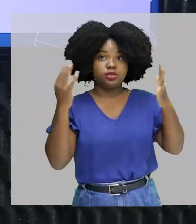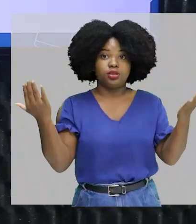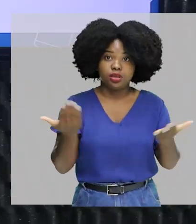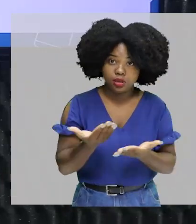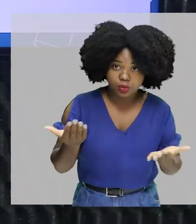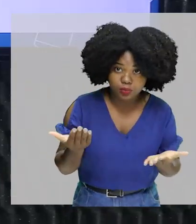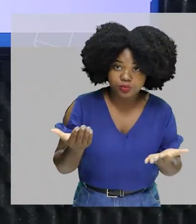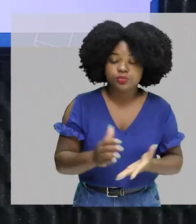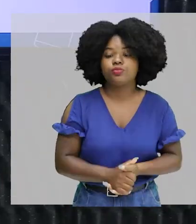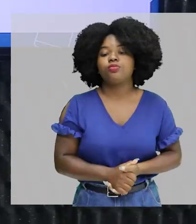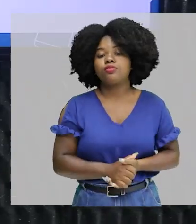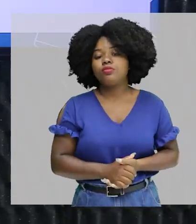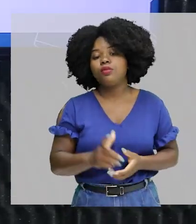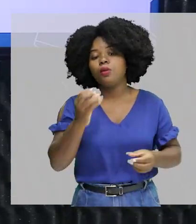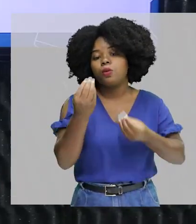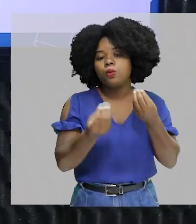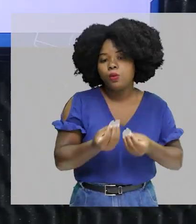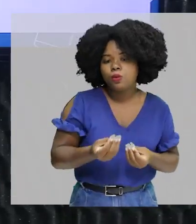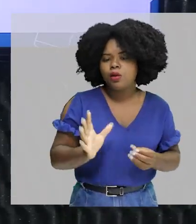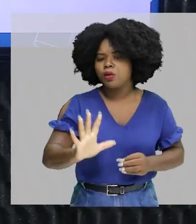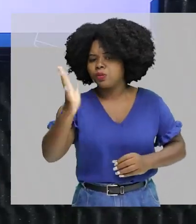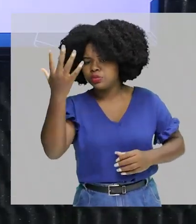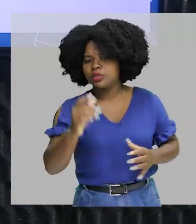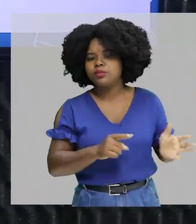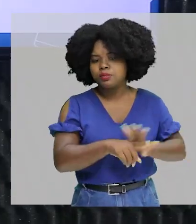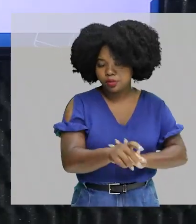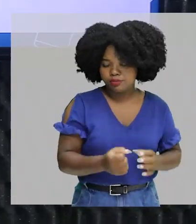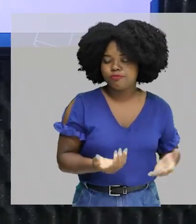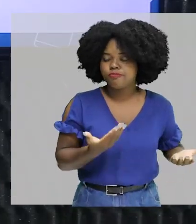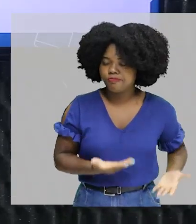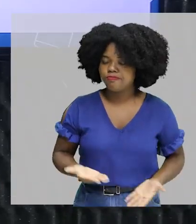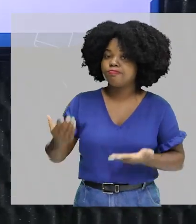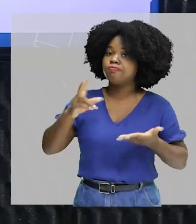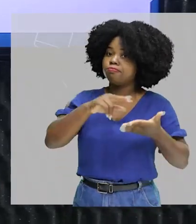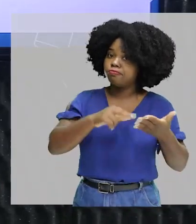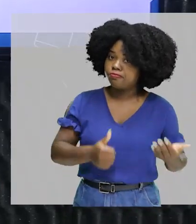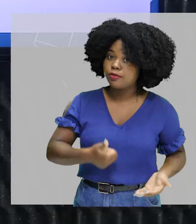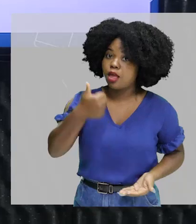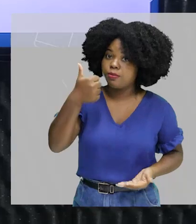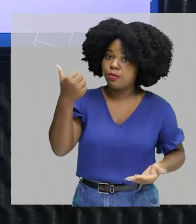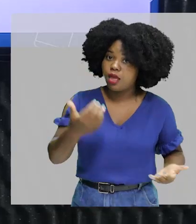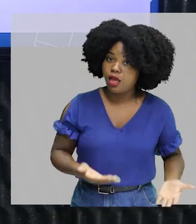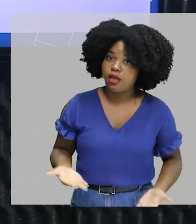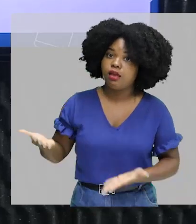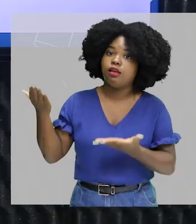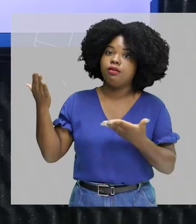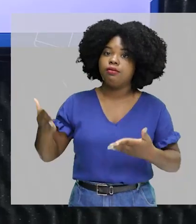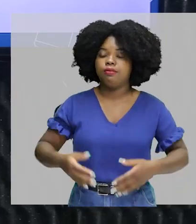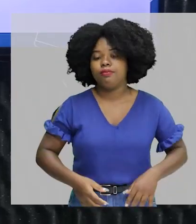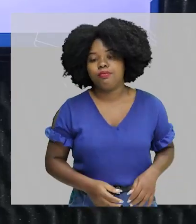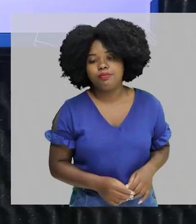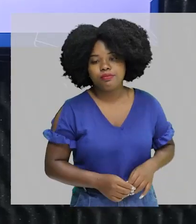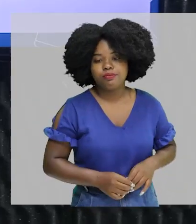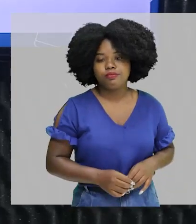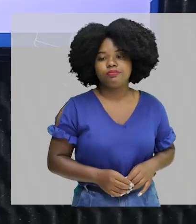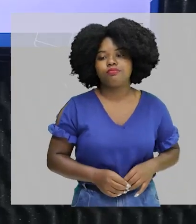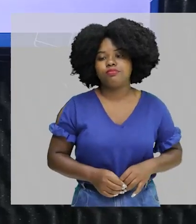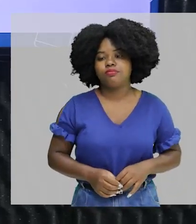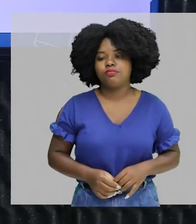como geralmente pode cair uma questão dessa, tá? Diz o seguinte, a primeira. Em relação